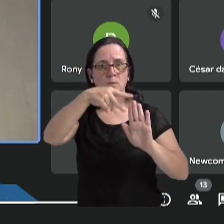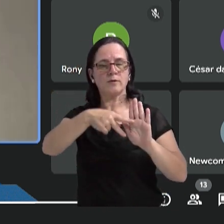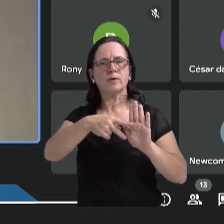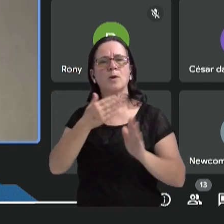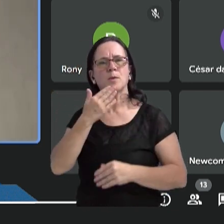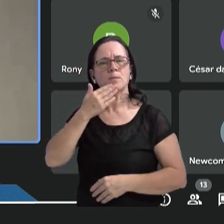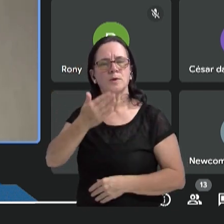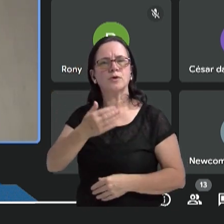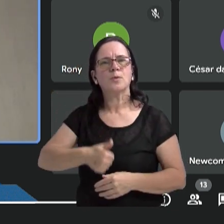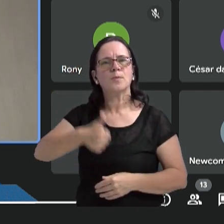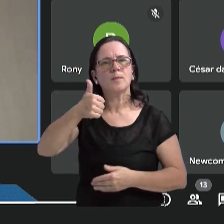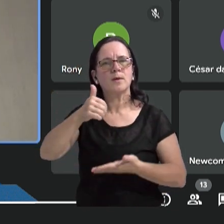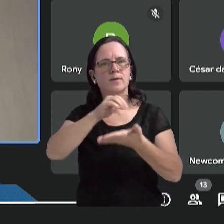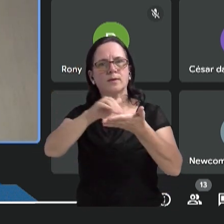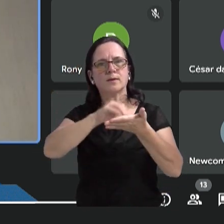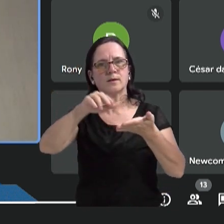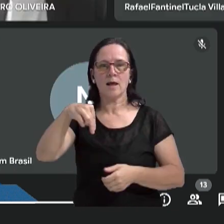votação a questão de